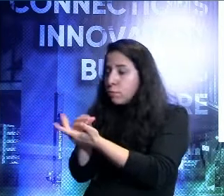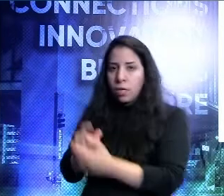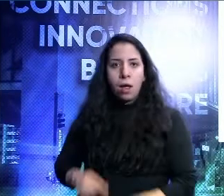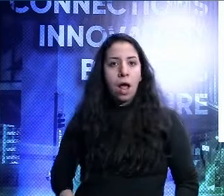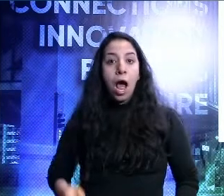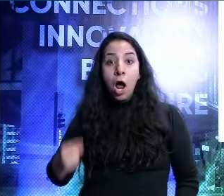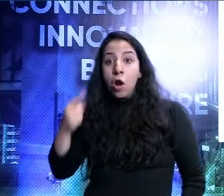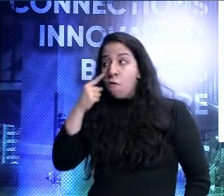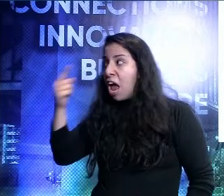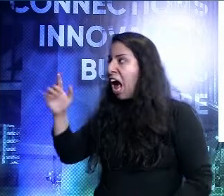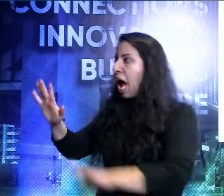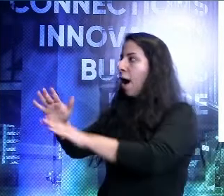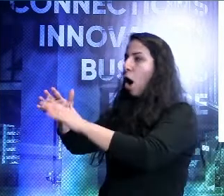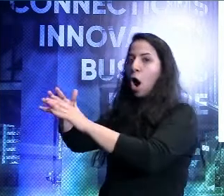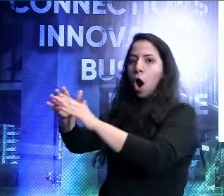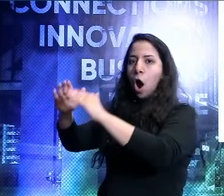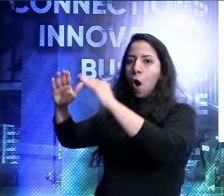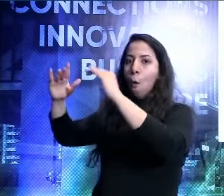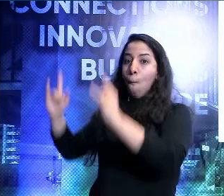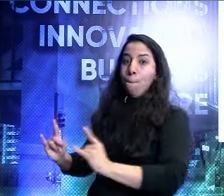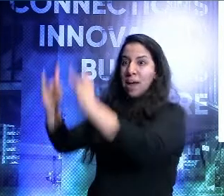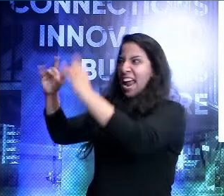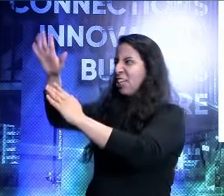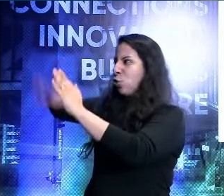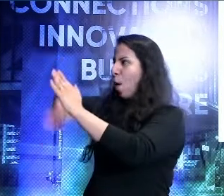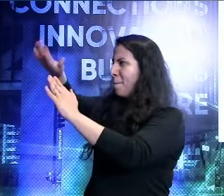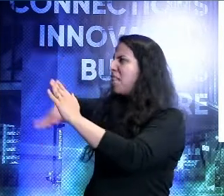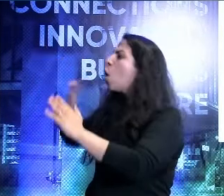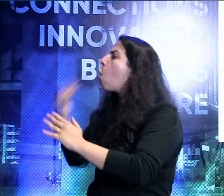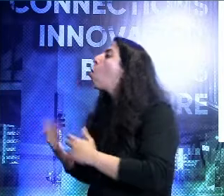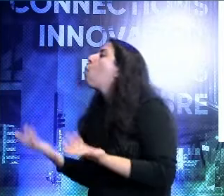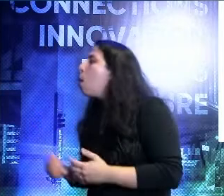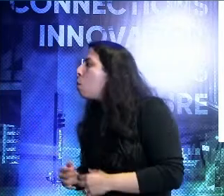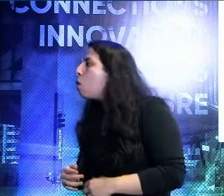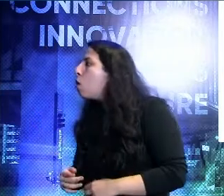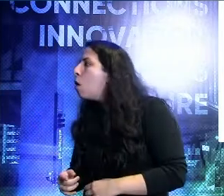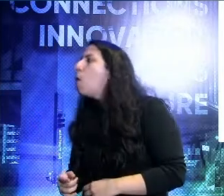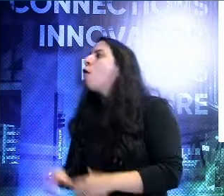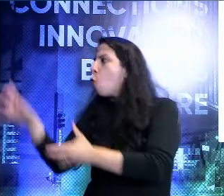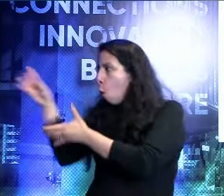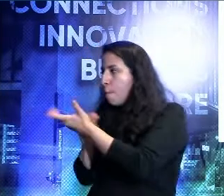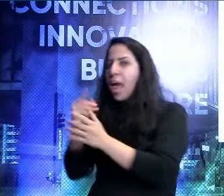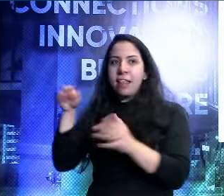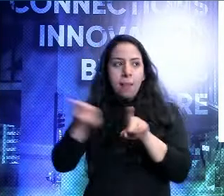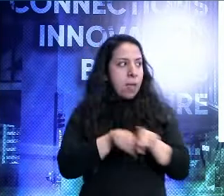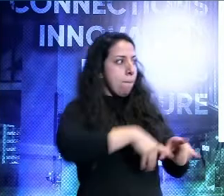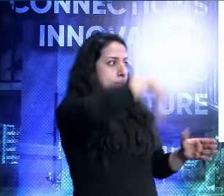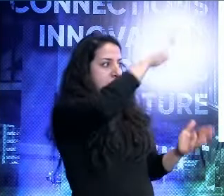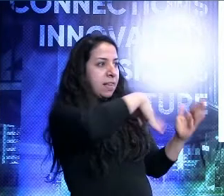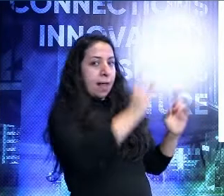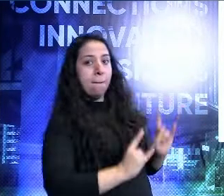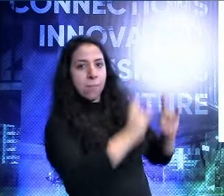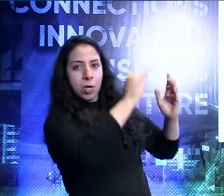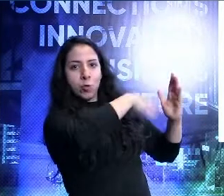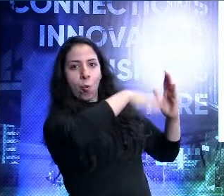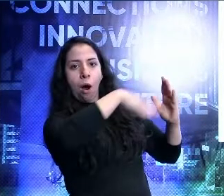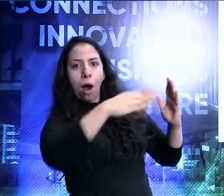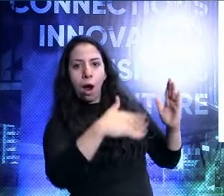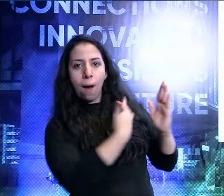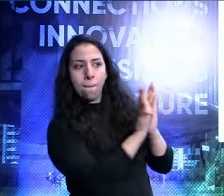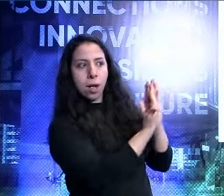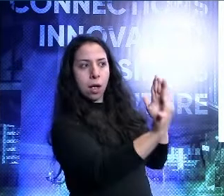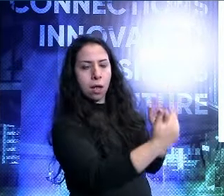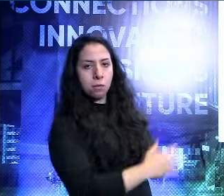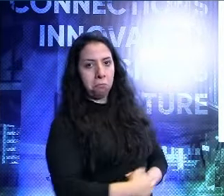fazer diferença. Não é zoeira, tá? E aí, para uma curiosidade, na linha de produção da Toyota, a gente tem umas cordinhas aqui em